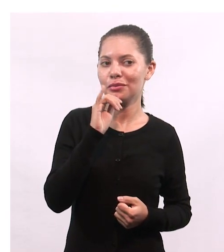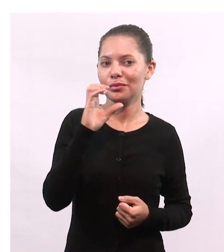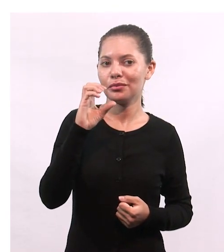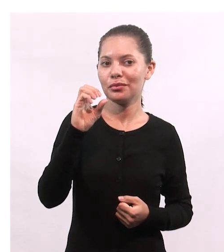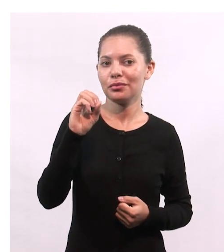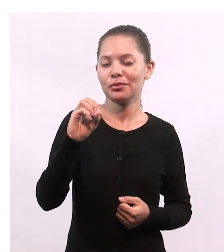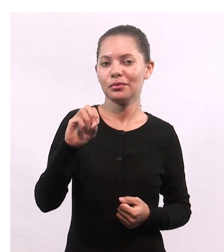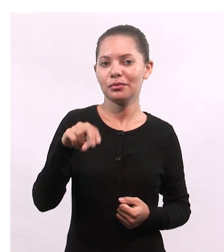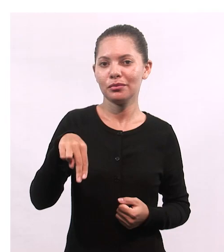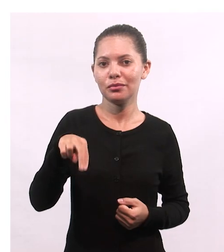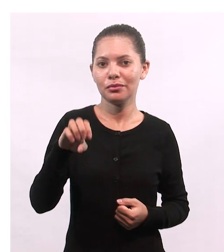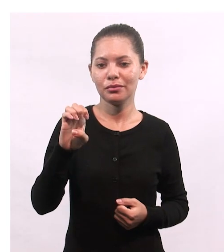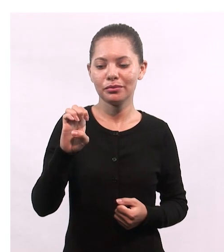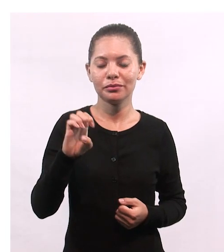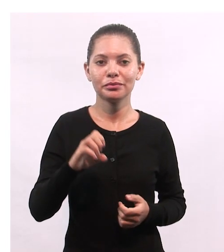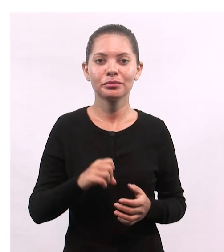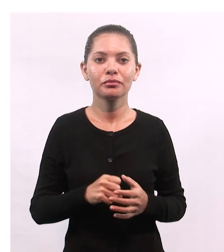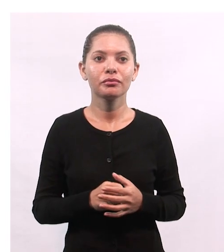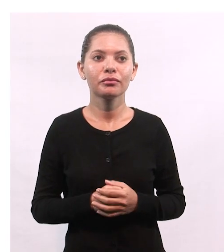cone é o próprio cone de sinalização.